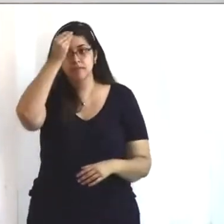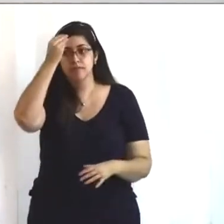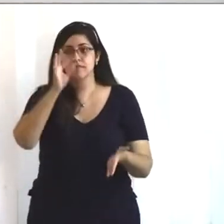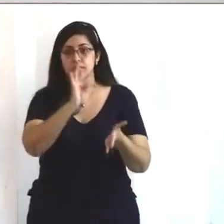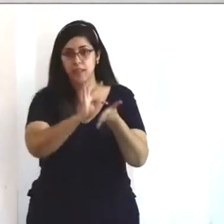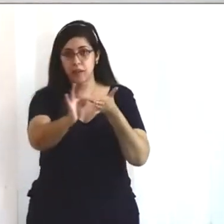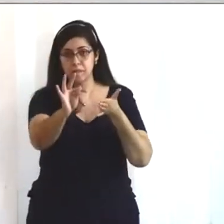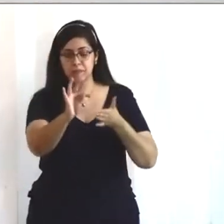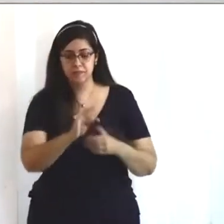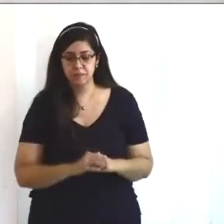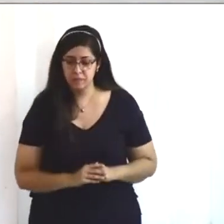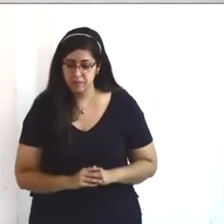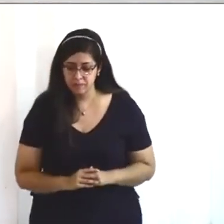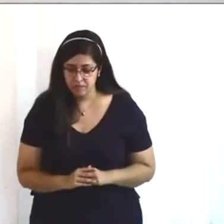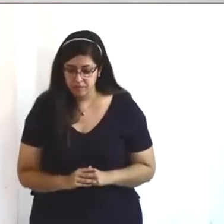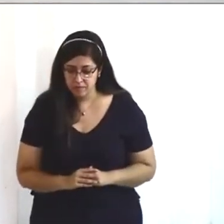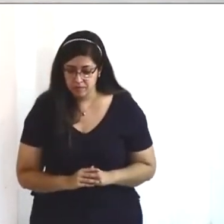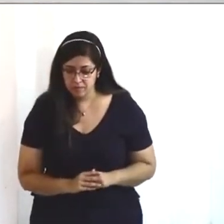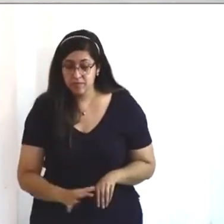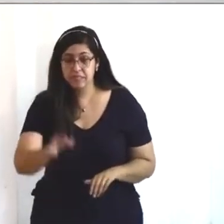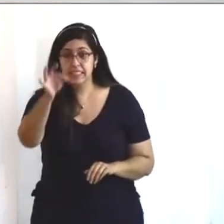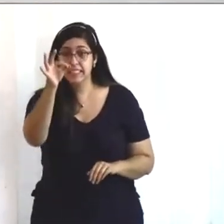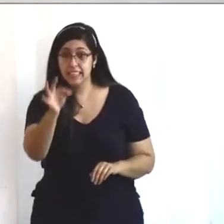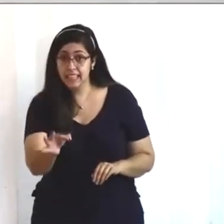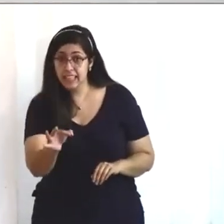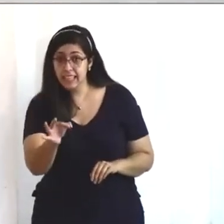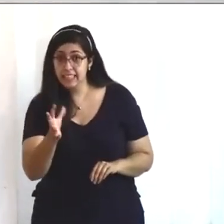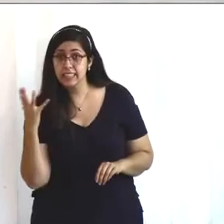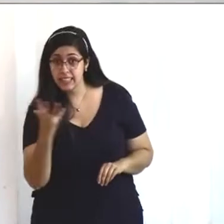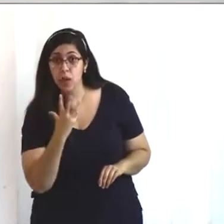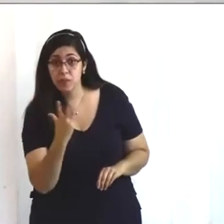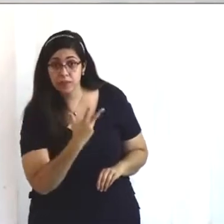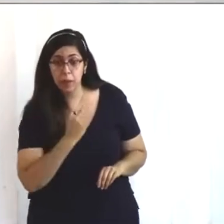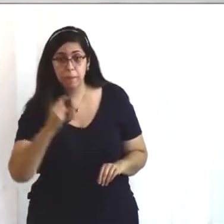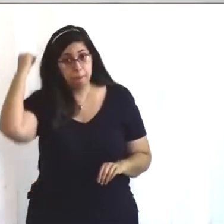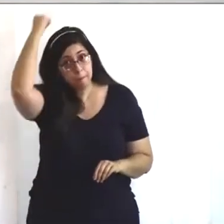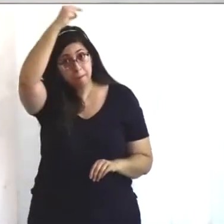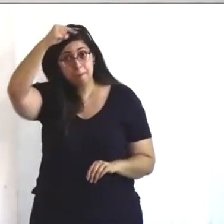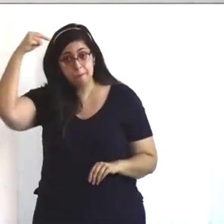uma exposição para certeza de salvação e para santificação.